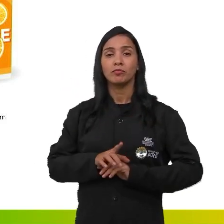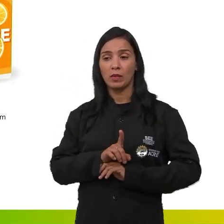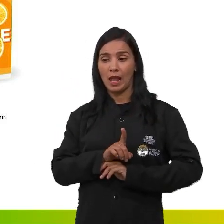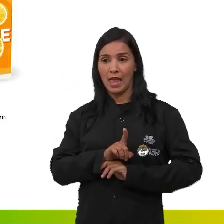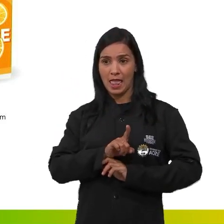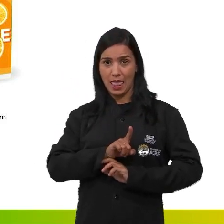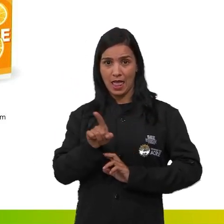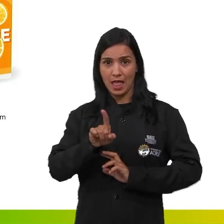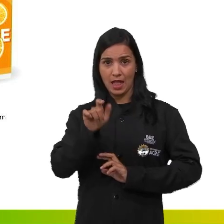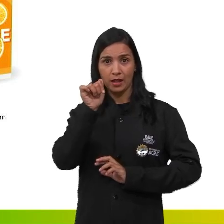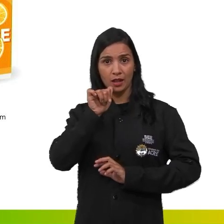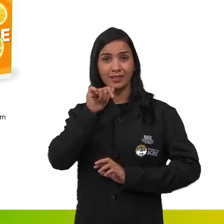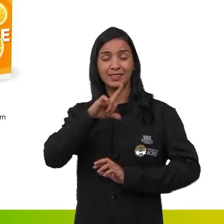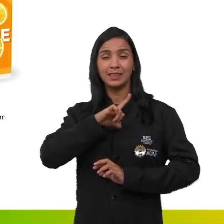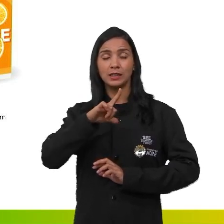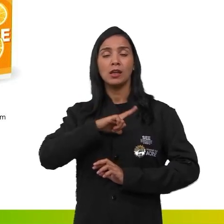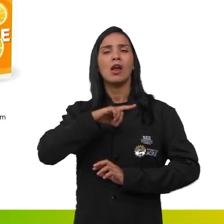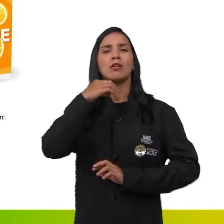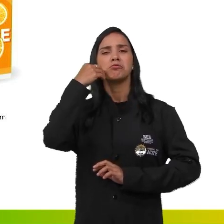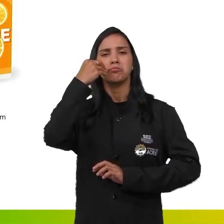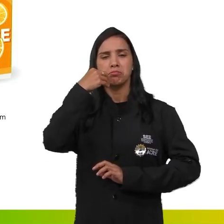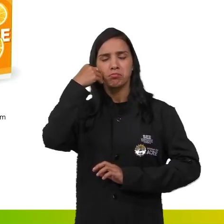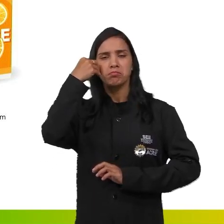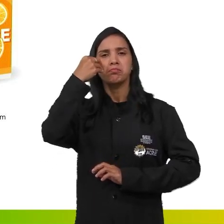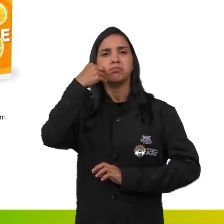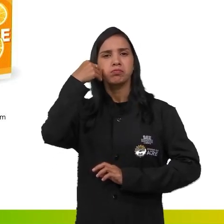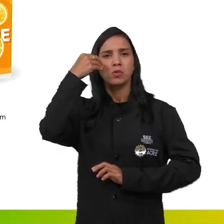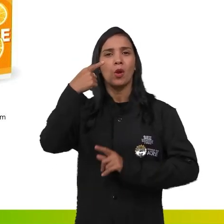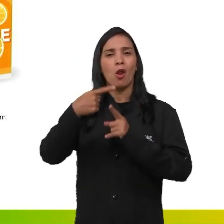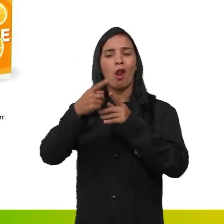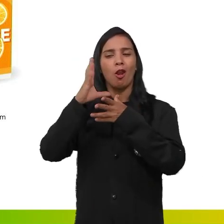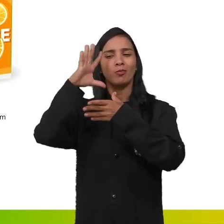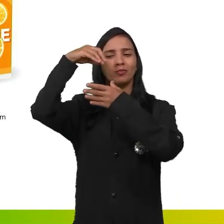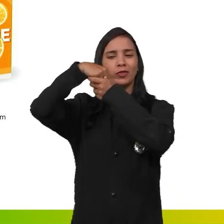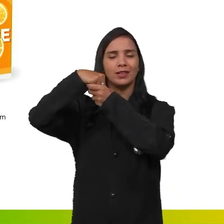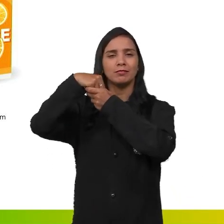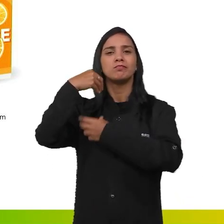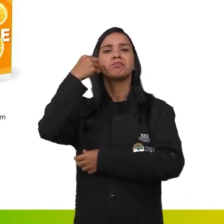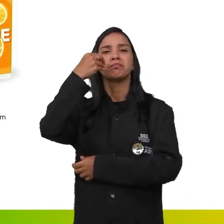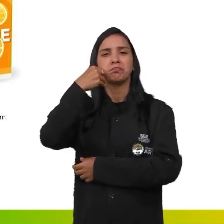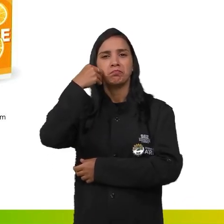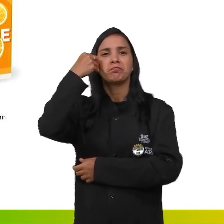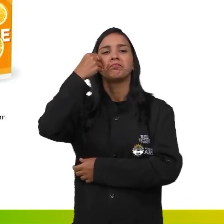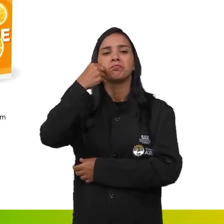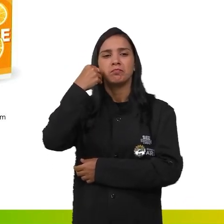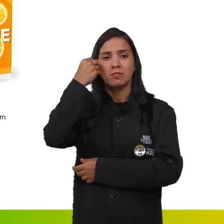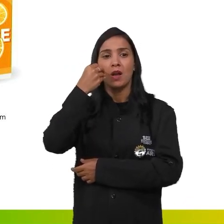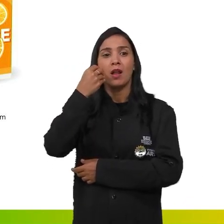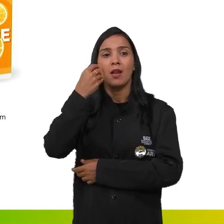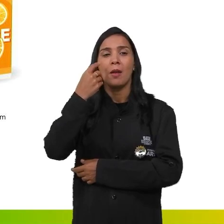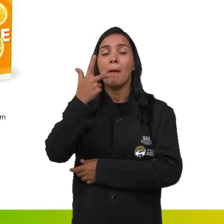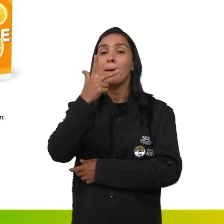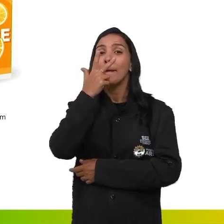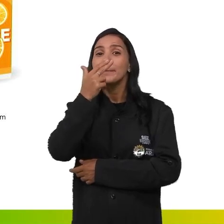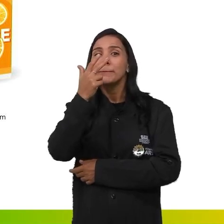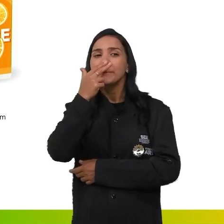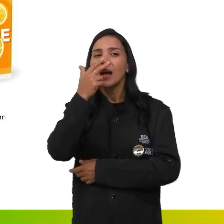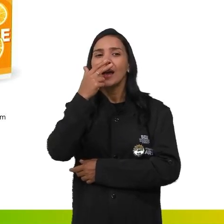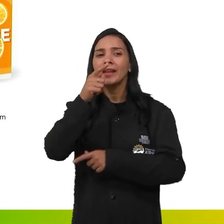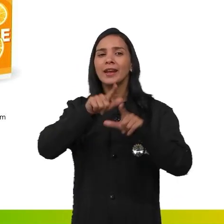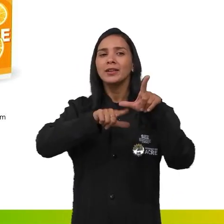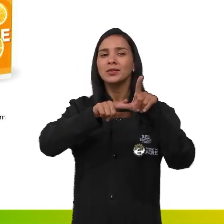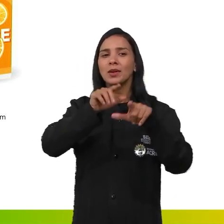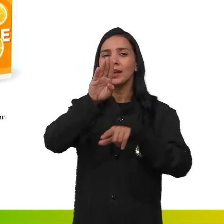muita experiência. Esse caso aqui vai ser muito parecido com a questão do tempo. Por quê?